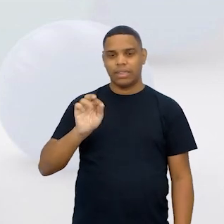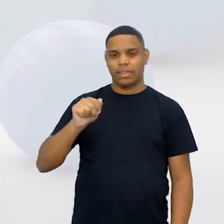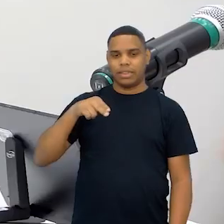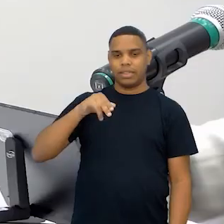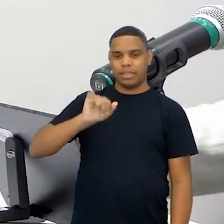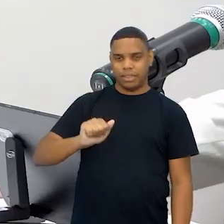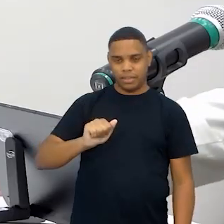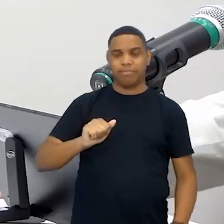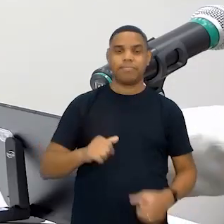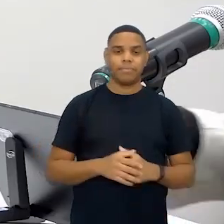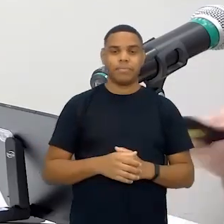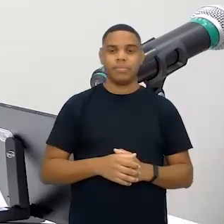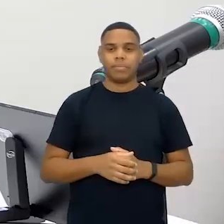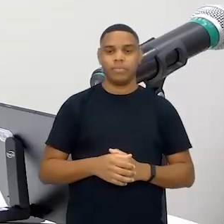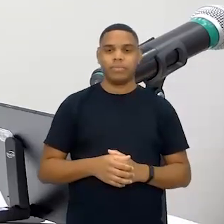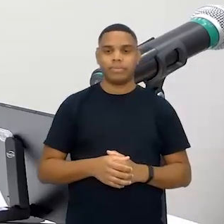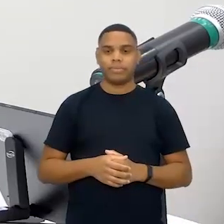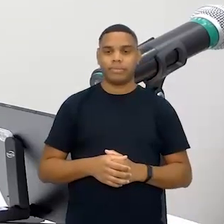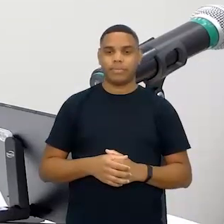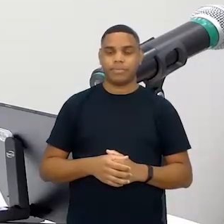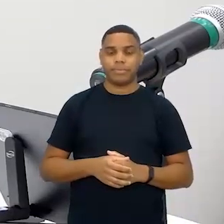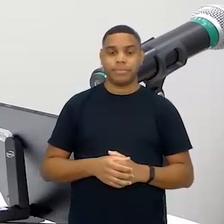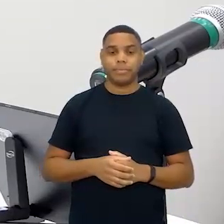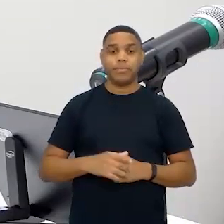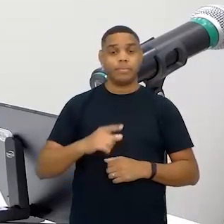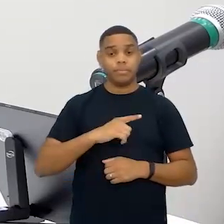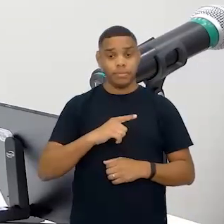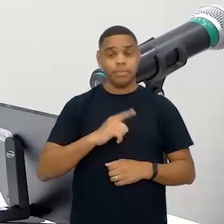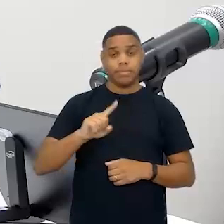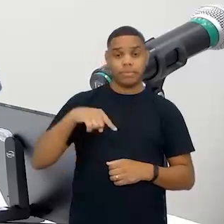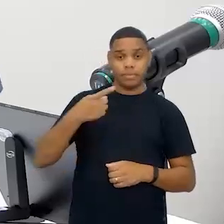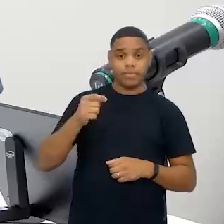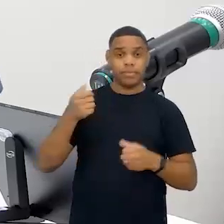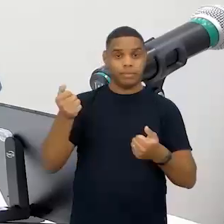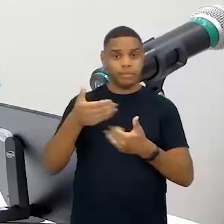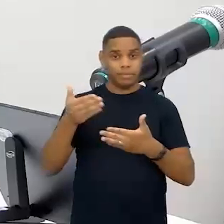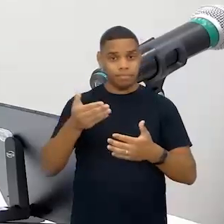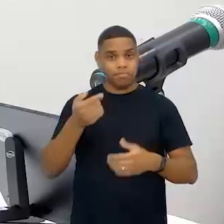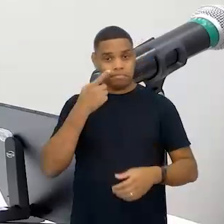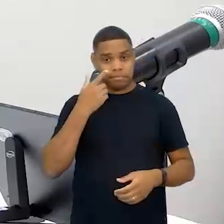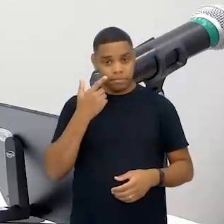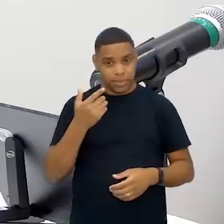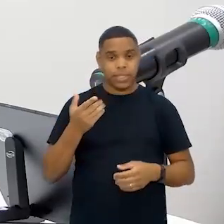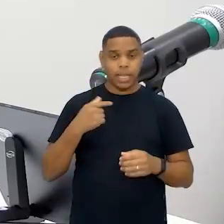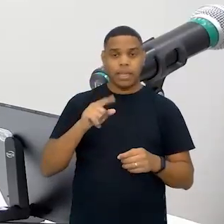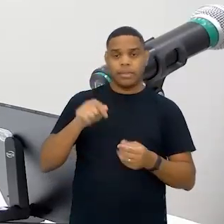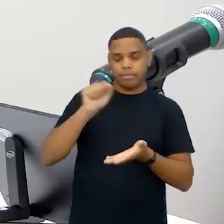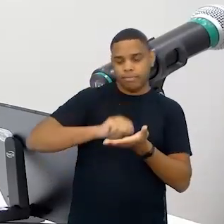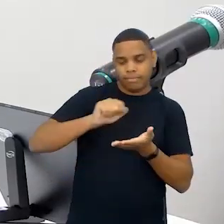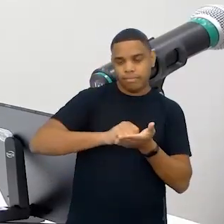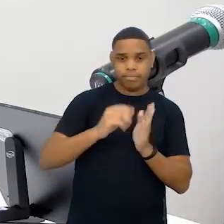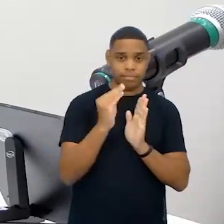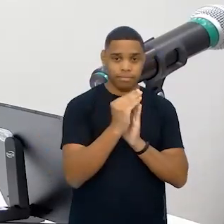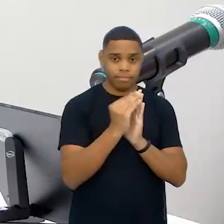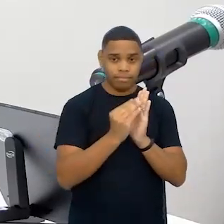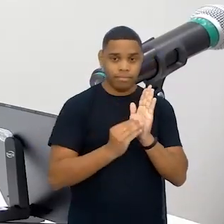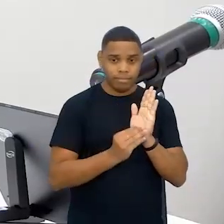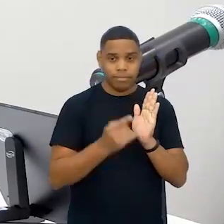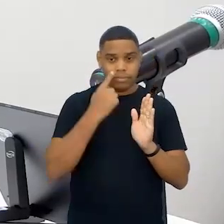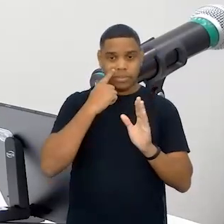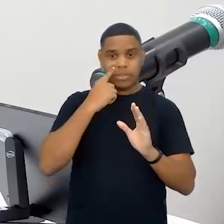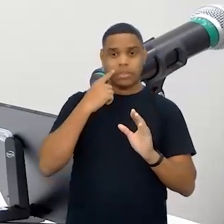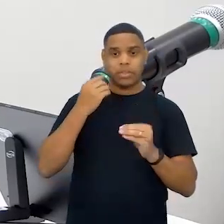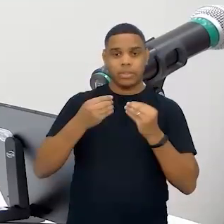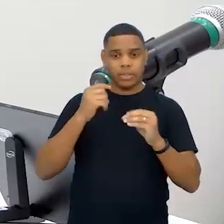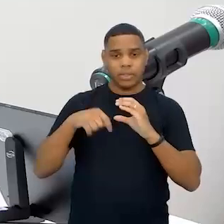Tânia Rezende. Temos aqui o próximo slide, que é o diário de bordo. A gente vai ver um videozinho. Deixa